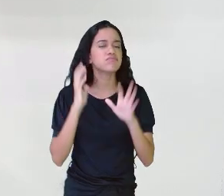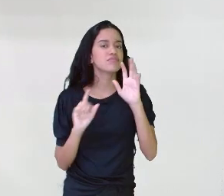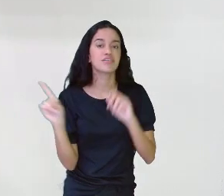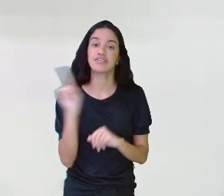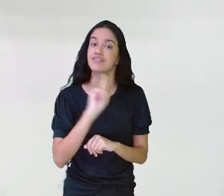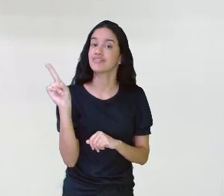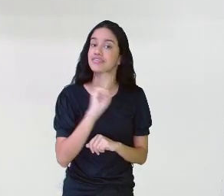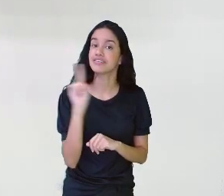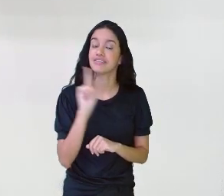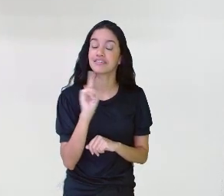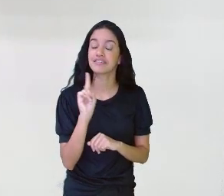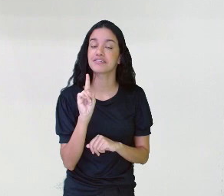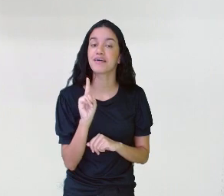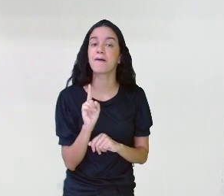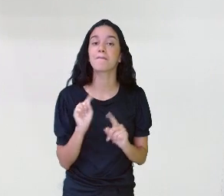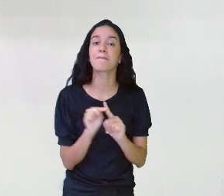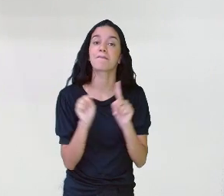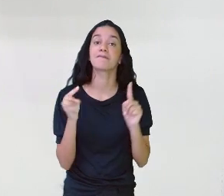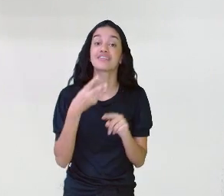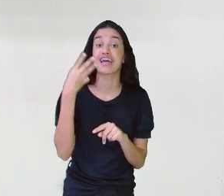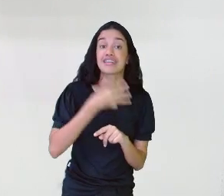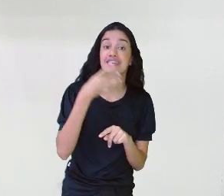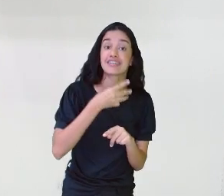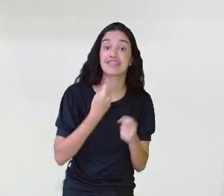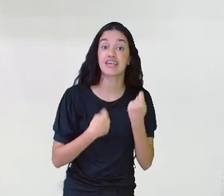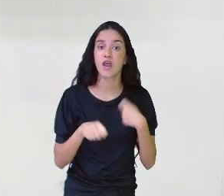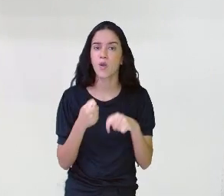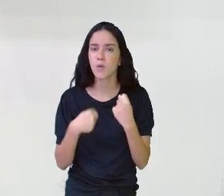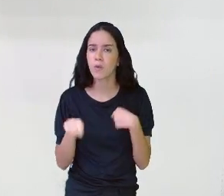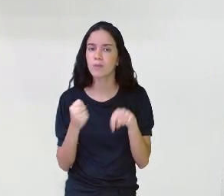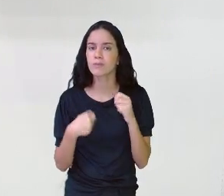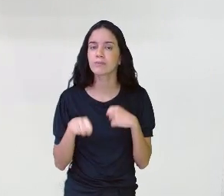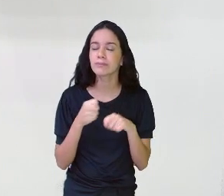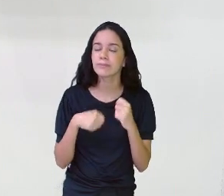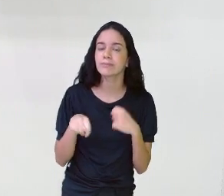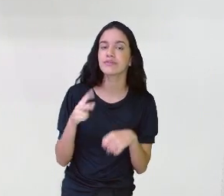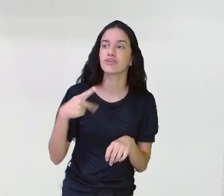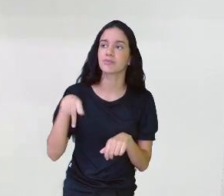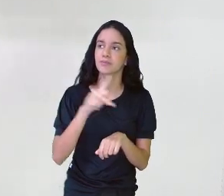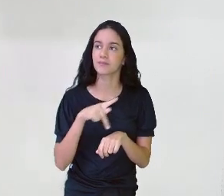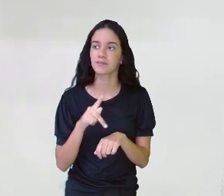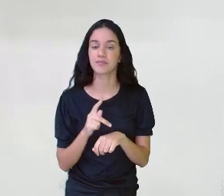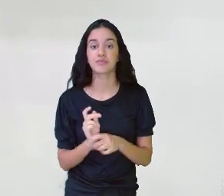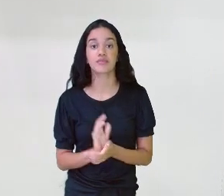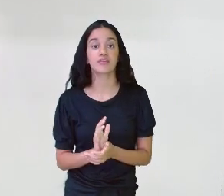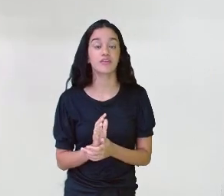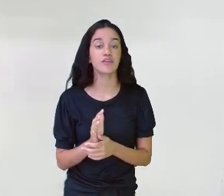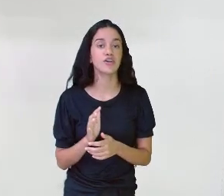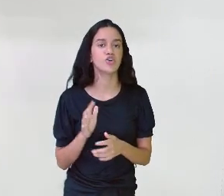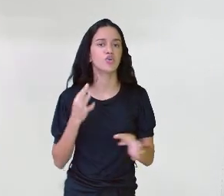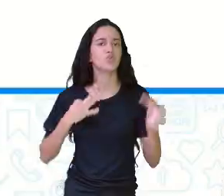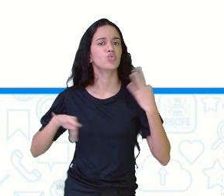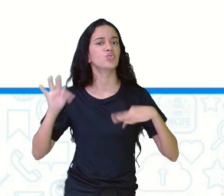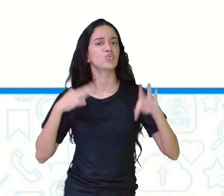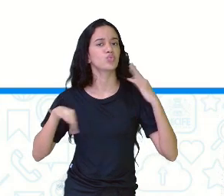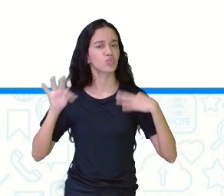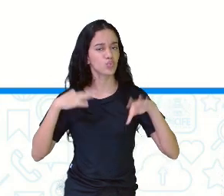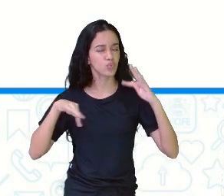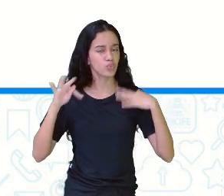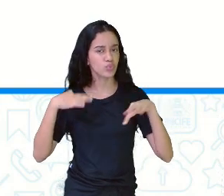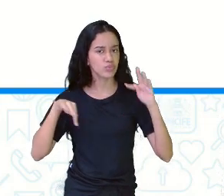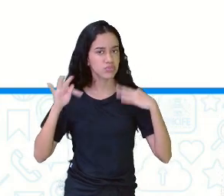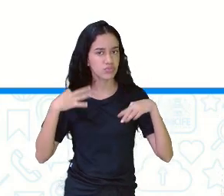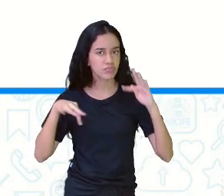terceira maior economia do país. Vê que massa. O turismo é uma das atividades